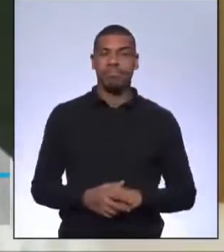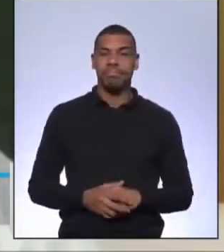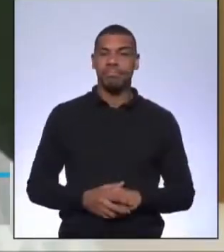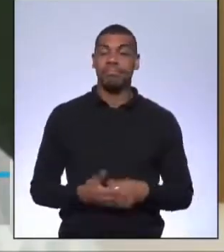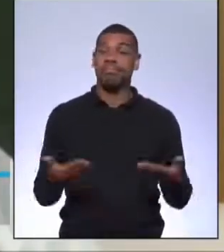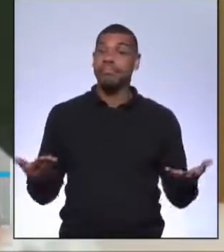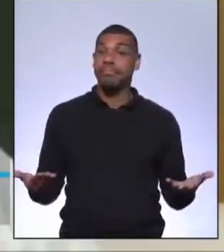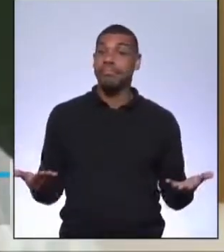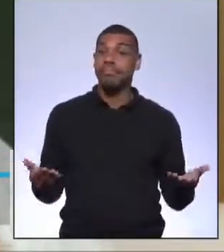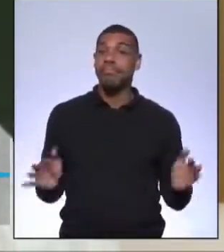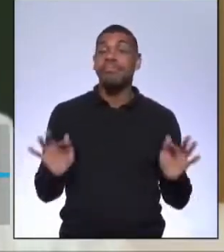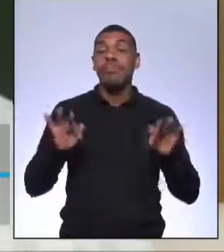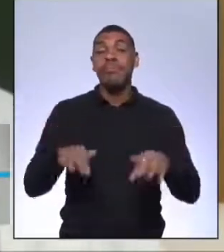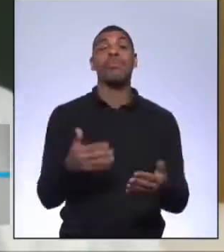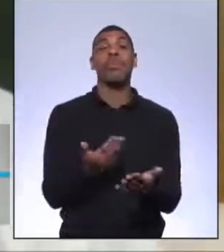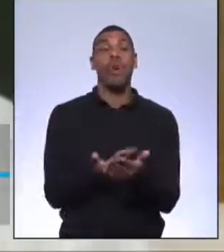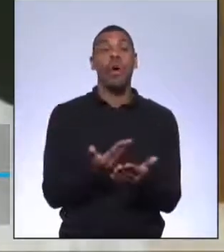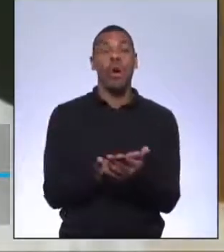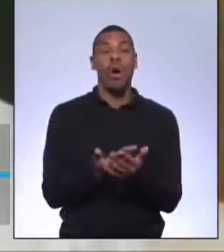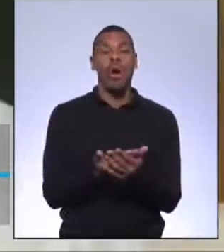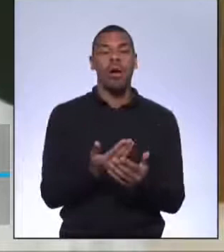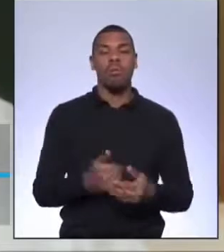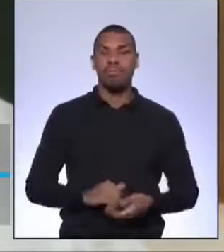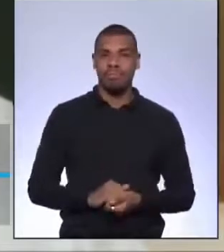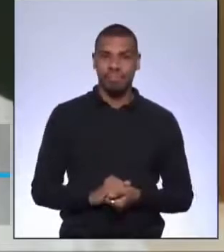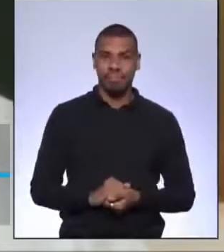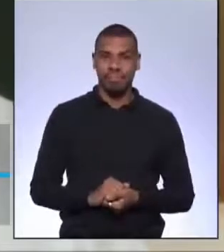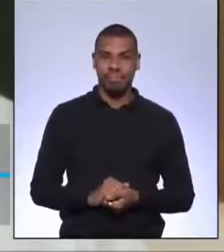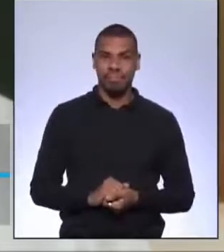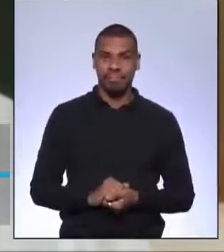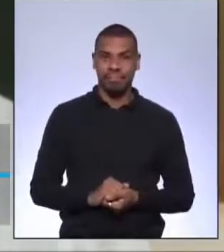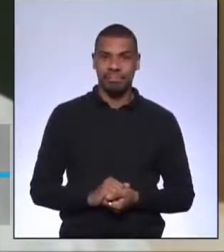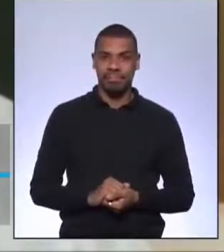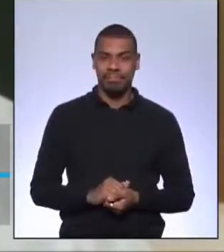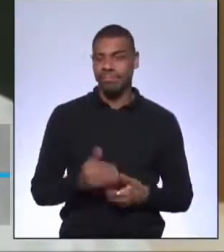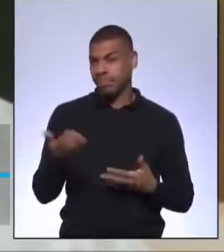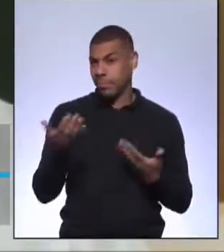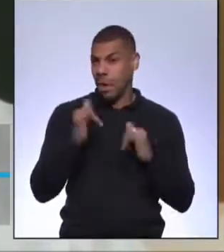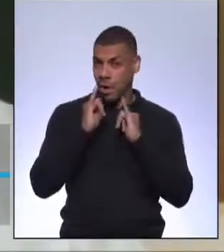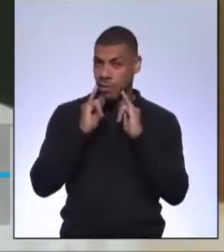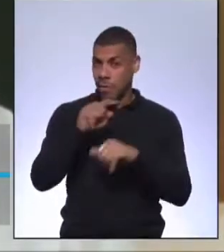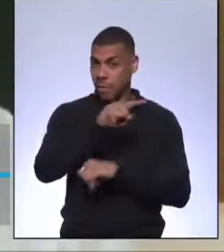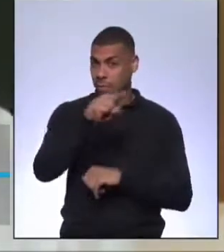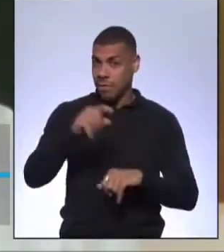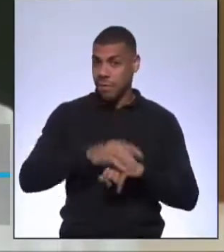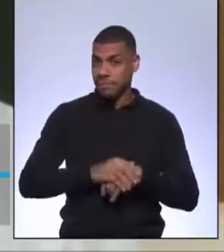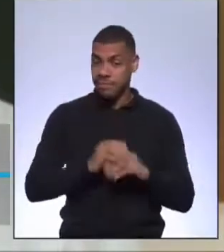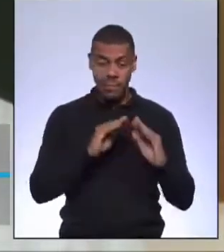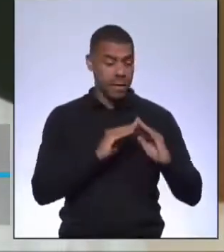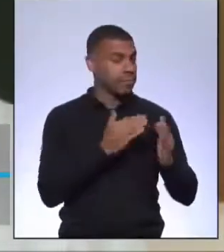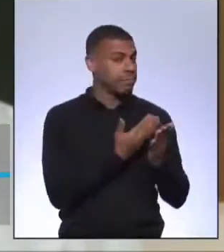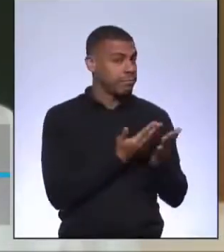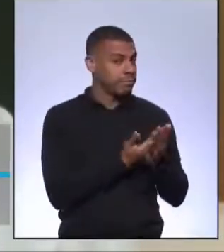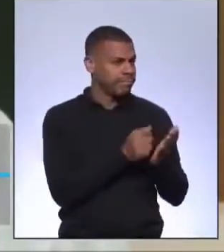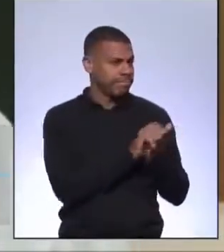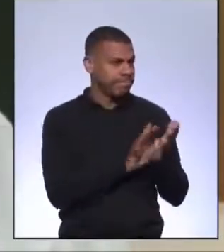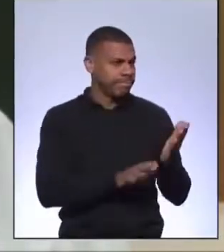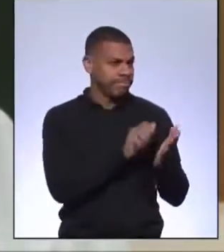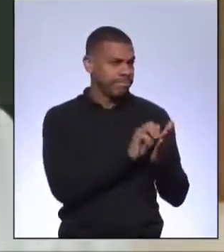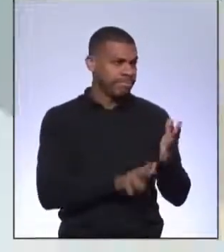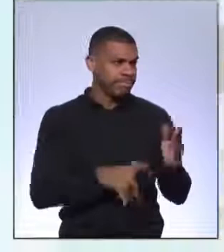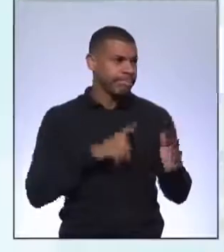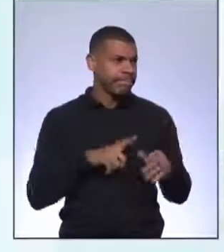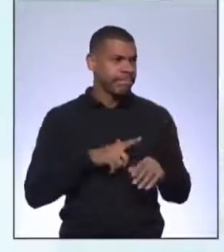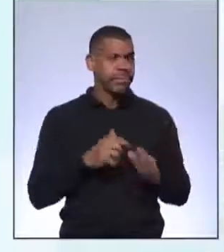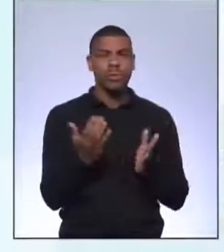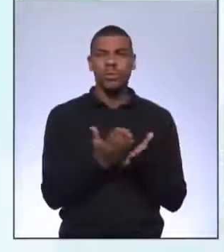Meus queridos, a gente está caminhando para o final da aula. Eu quero dizer para vocês o seguinte: tarefa para casa, tá? Vocês têm aí a